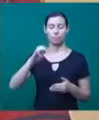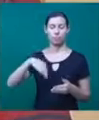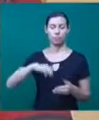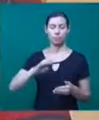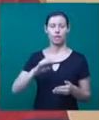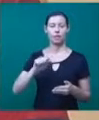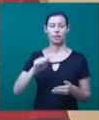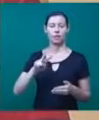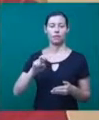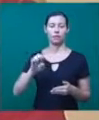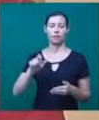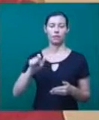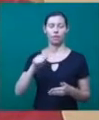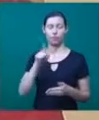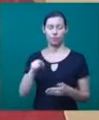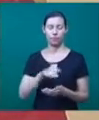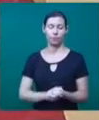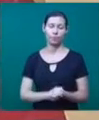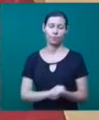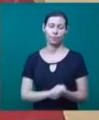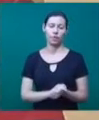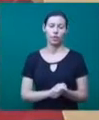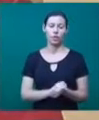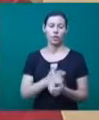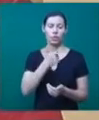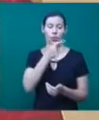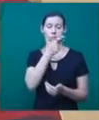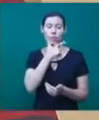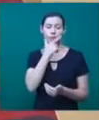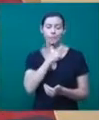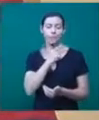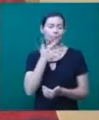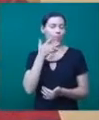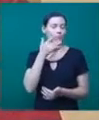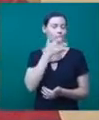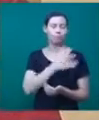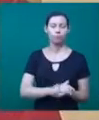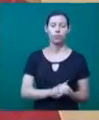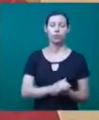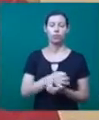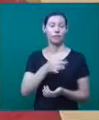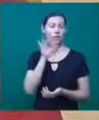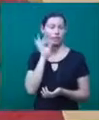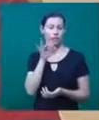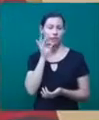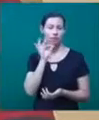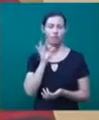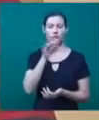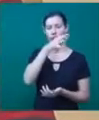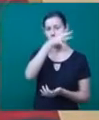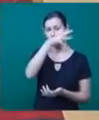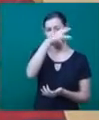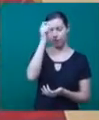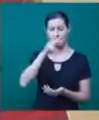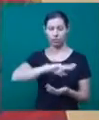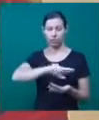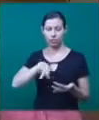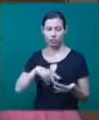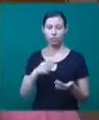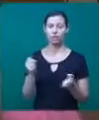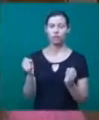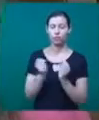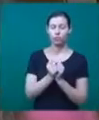de queijo é fantástico, sabe? Ele acompanha todas as nossas bebidas quentes, geladas, café, chocolates,